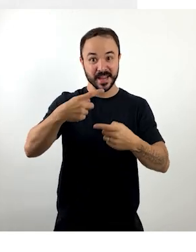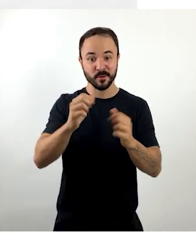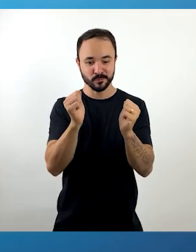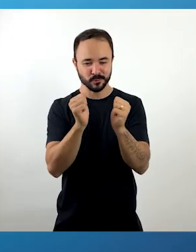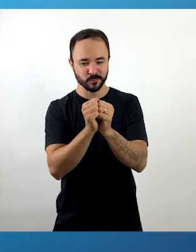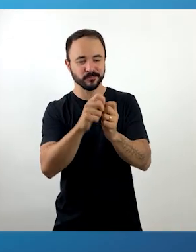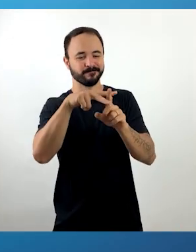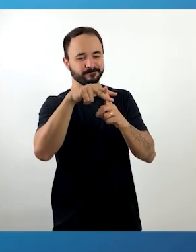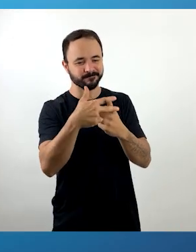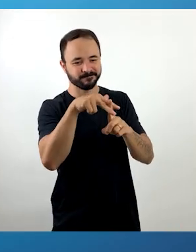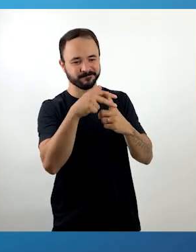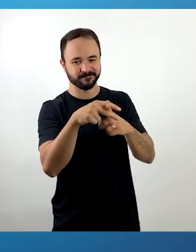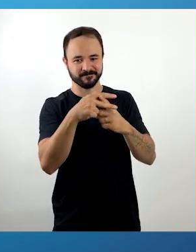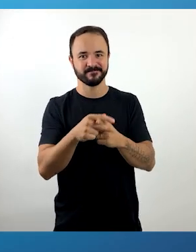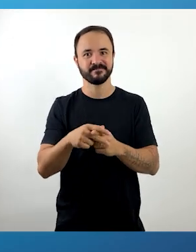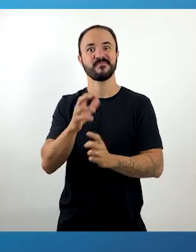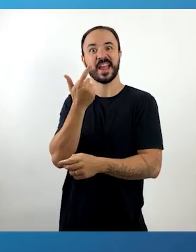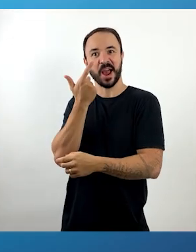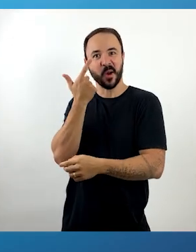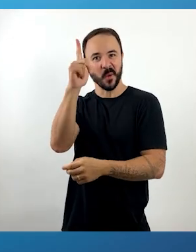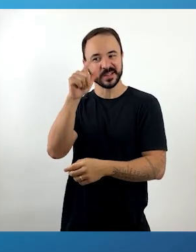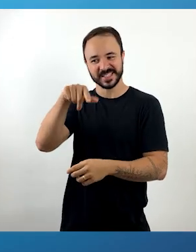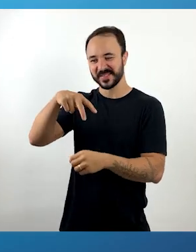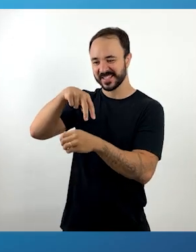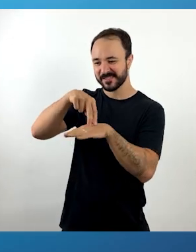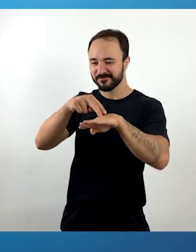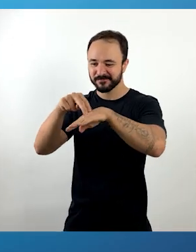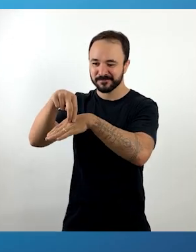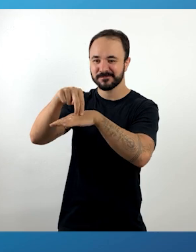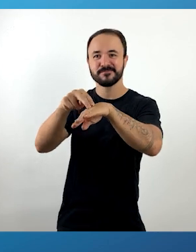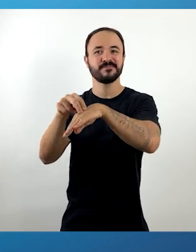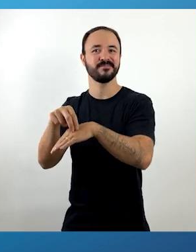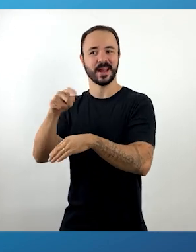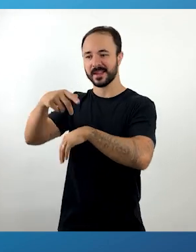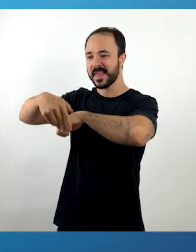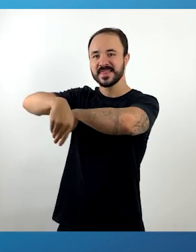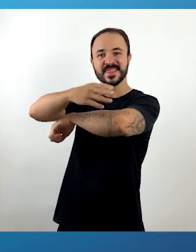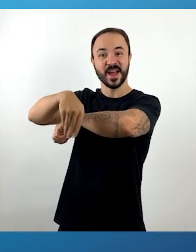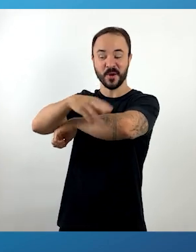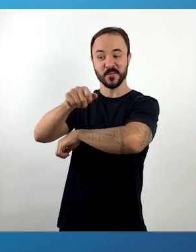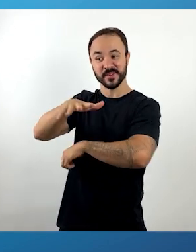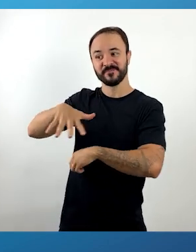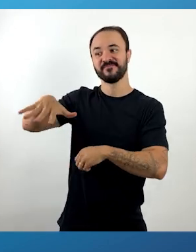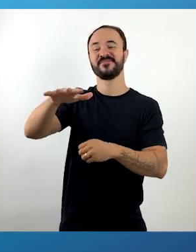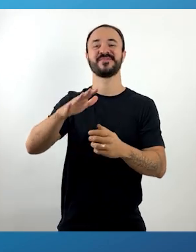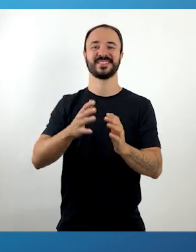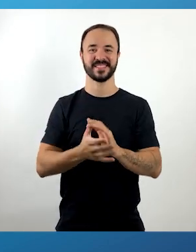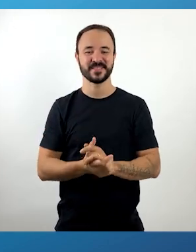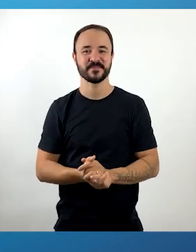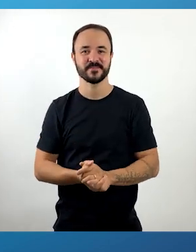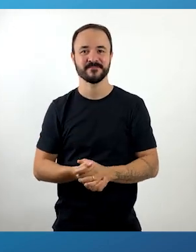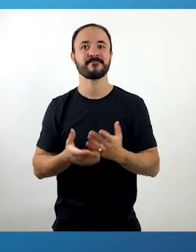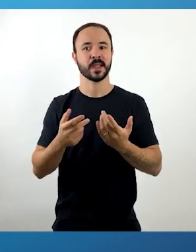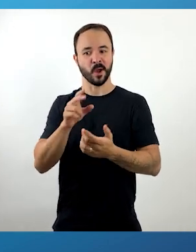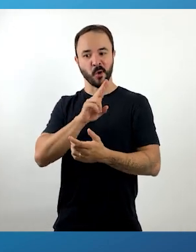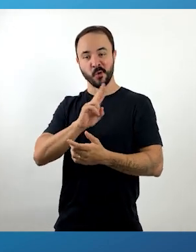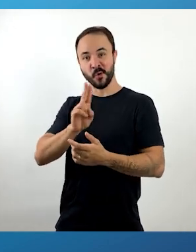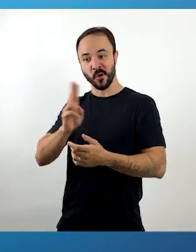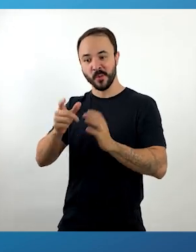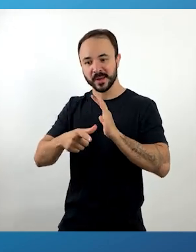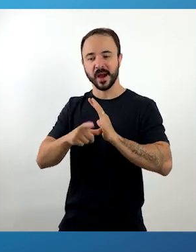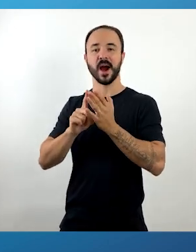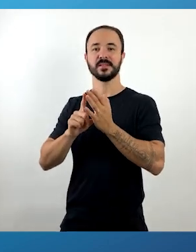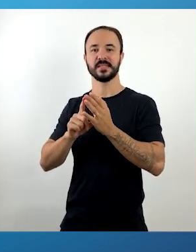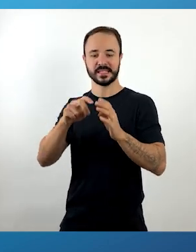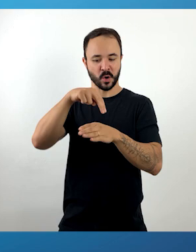skate inicialmente por ser surfistas eles deram o primeiro Surf primeiro nome ao skate o surf